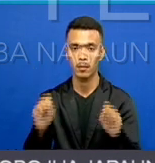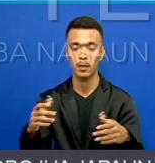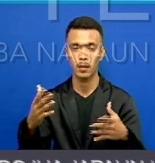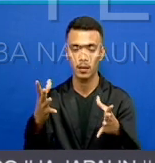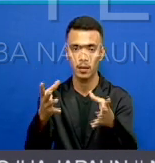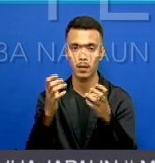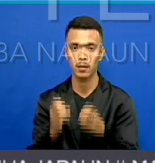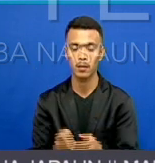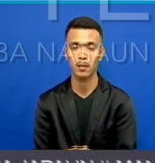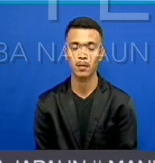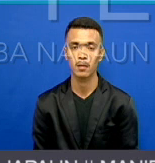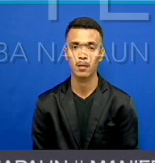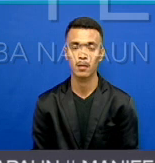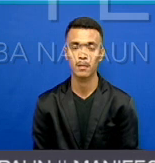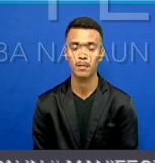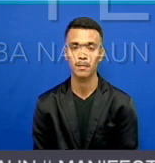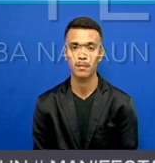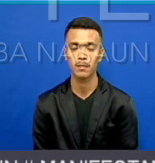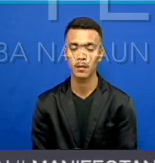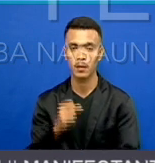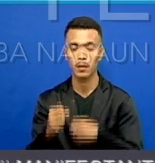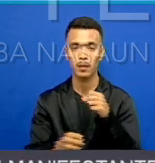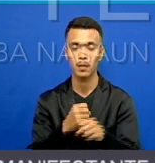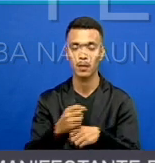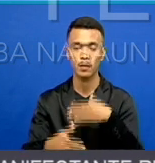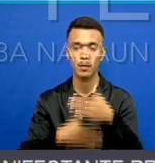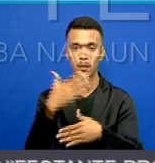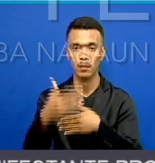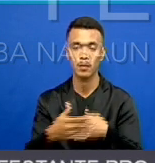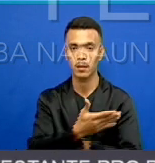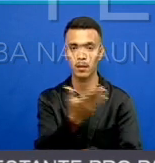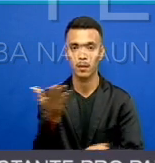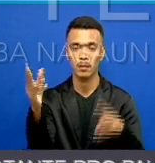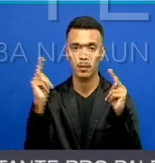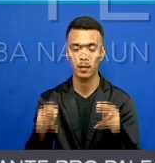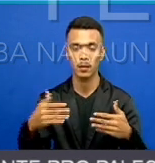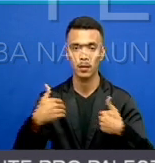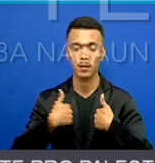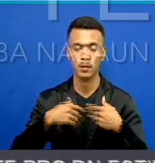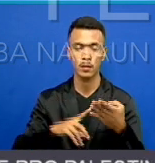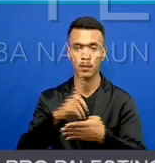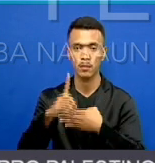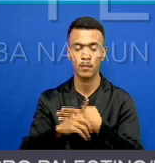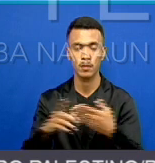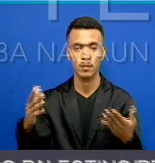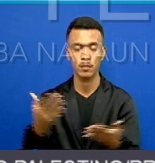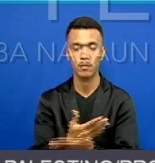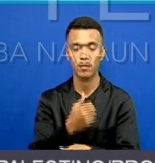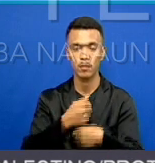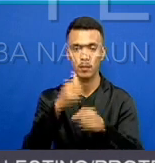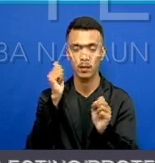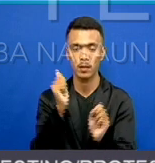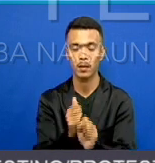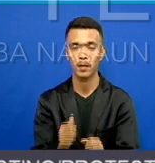sai cientista a futuro Timor-Leste. Tina no imai, e me tem que ir a descobrimento fornida a tu halo